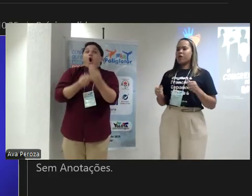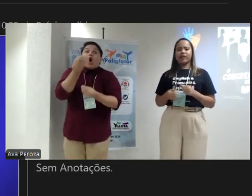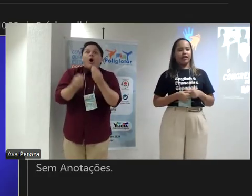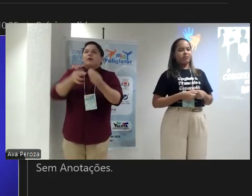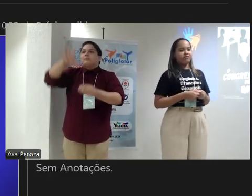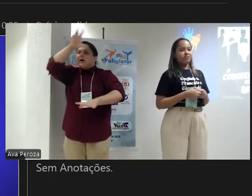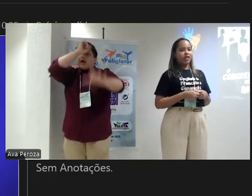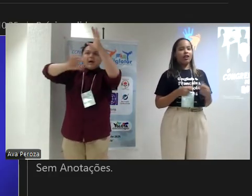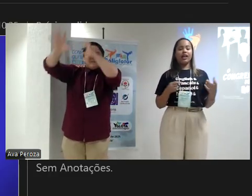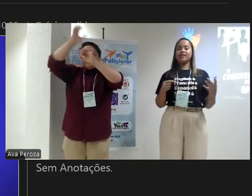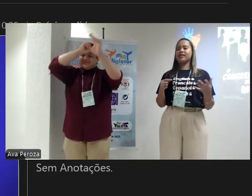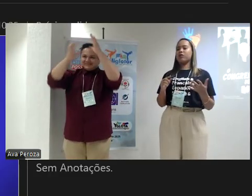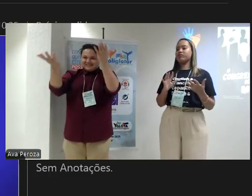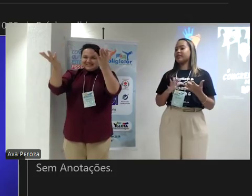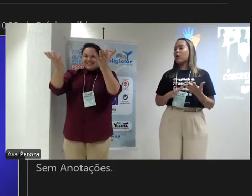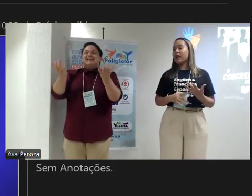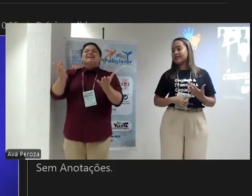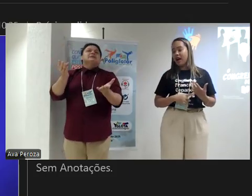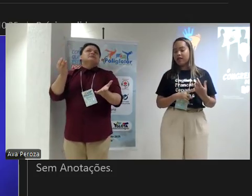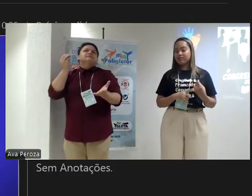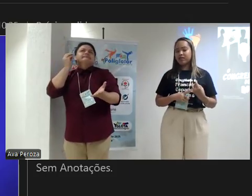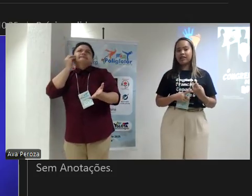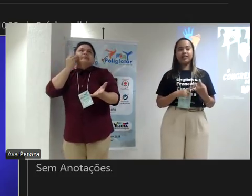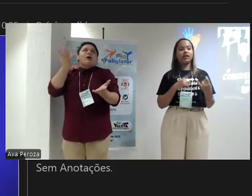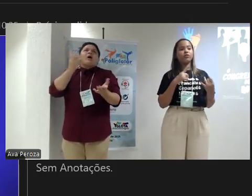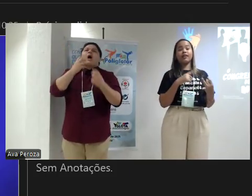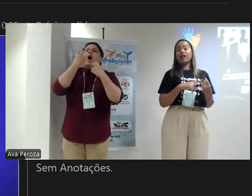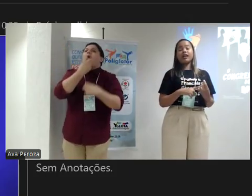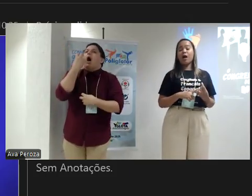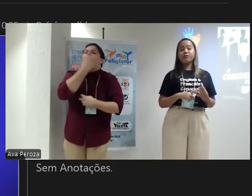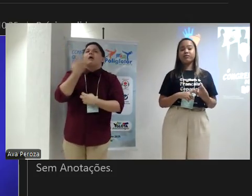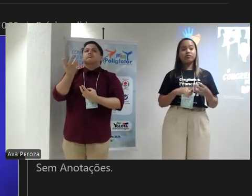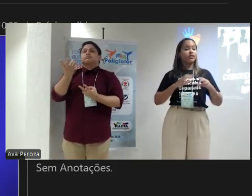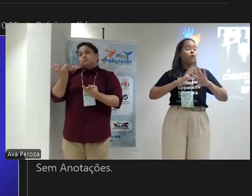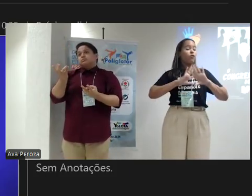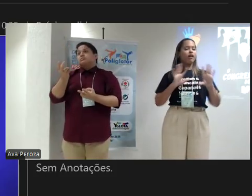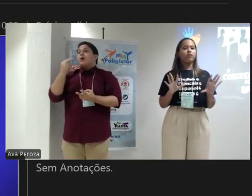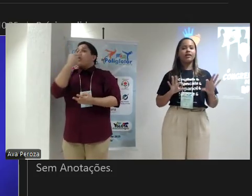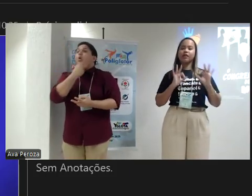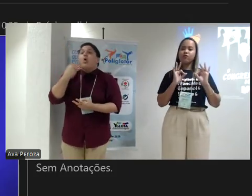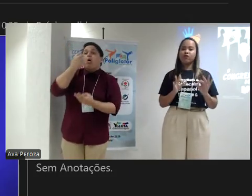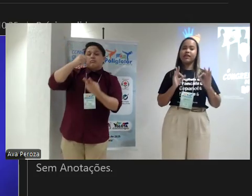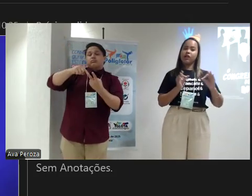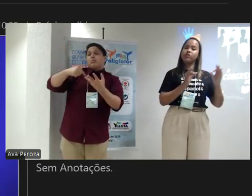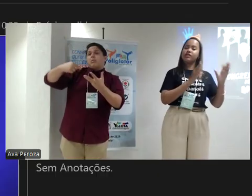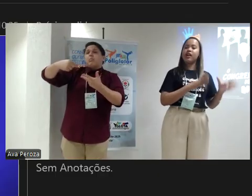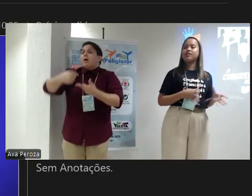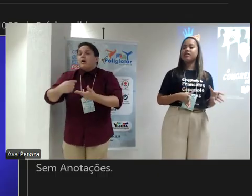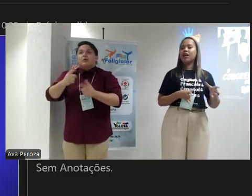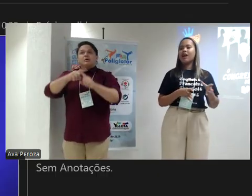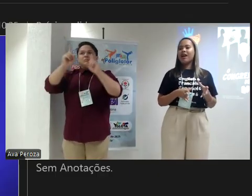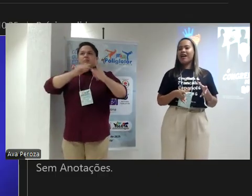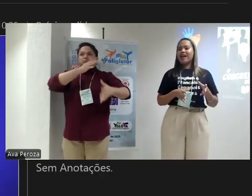iriam aprender? Eles iriam tentar oralizar, eles iriam tentar ler o lábios, usar qualquer coisa que não fosse a língua de